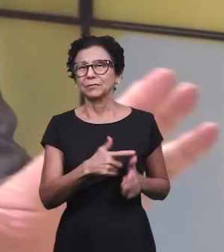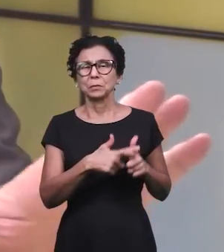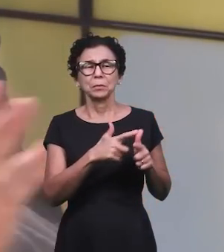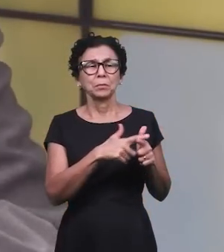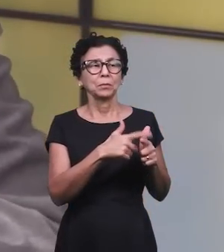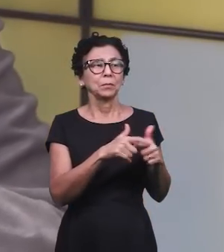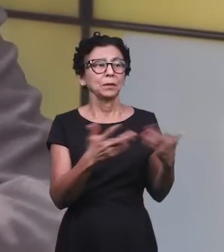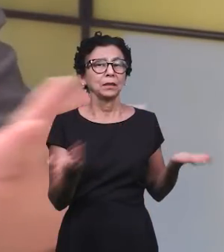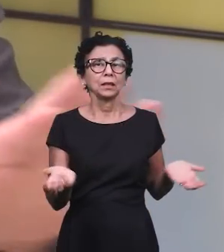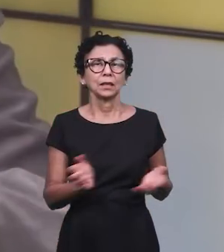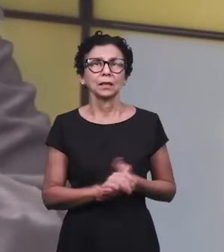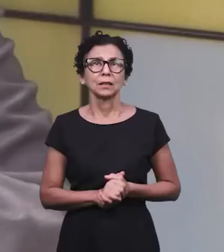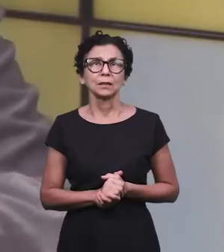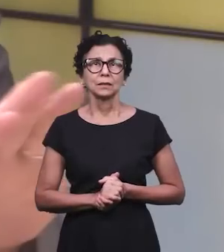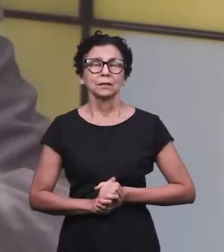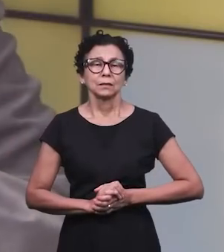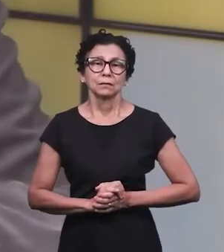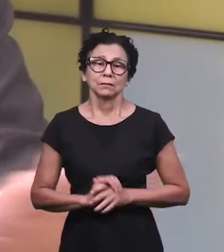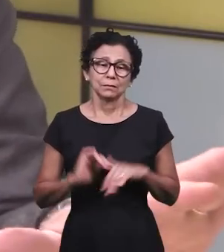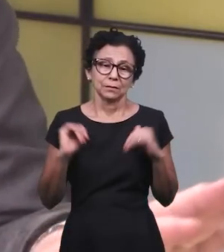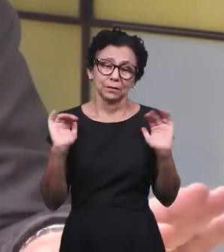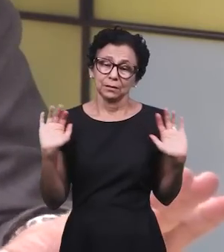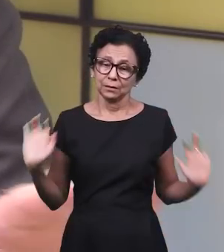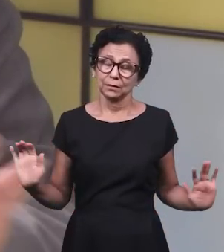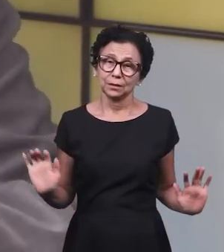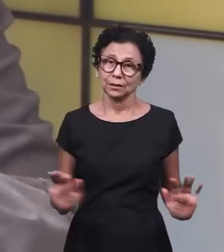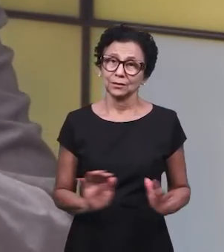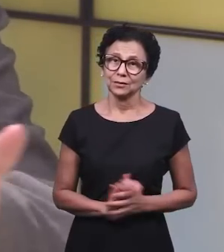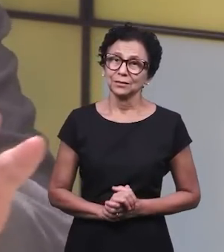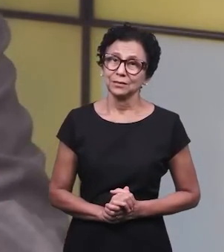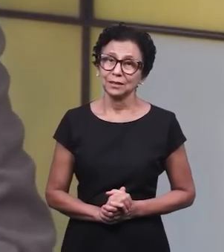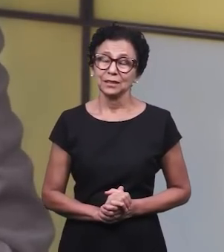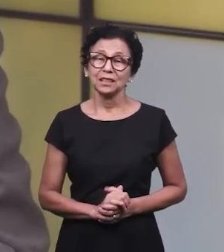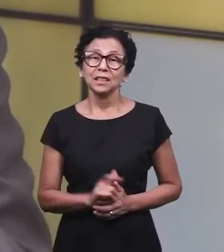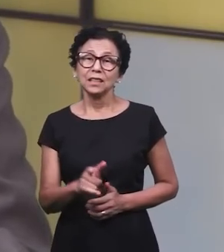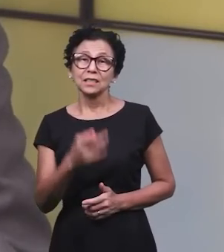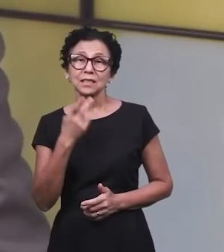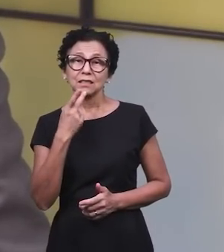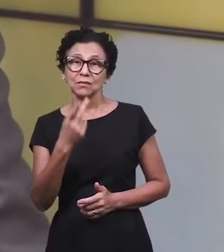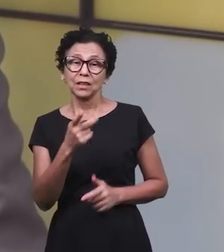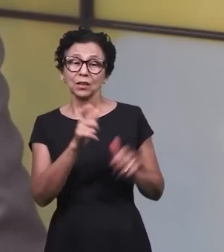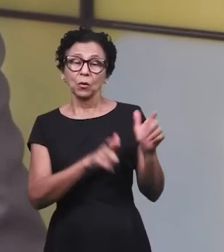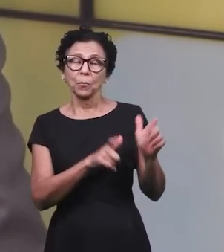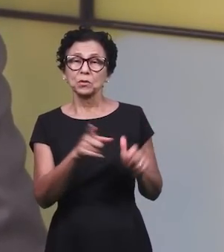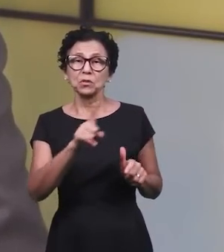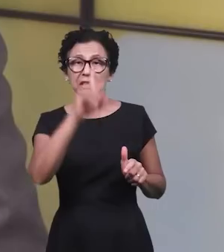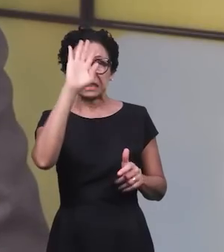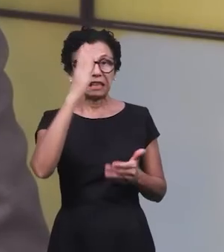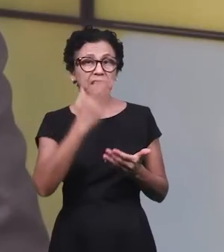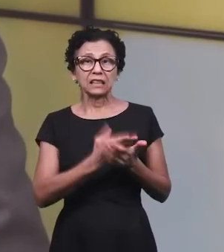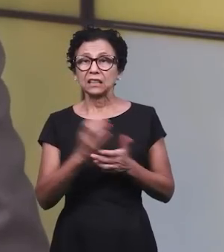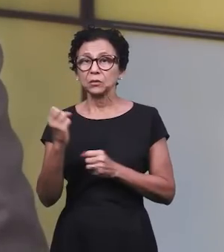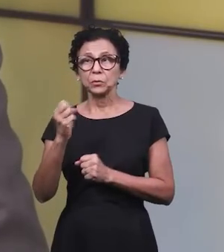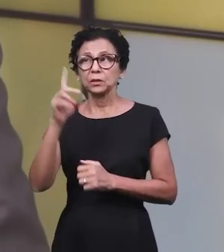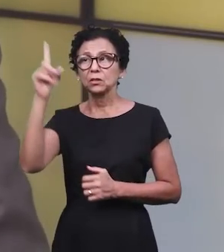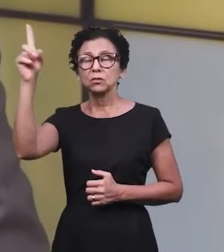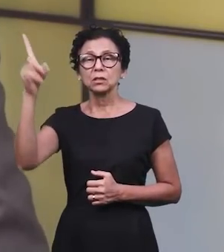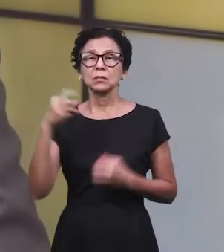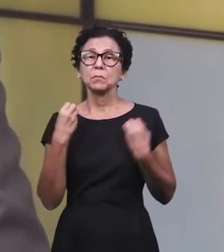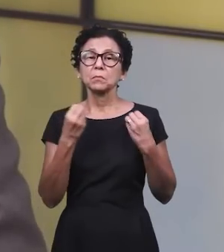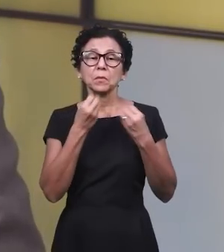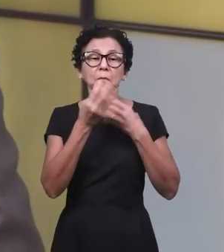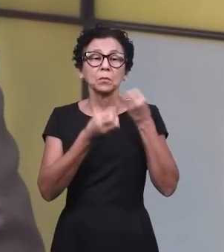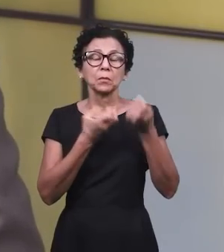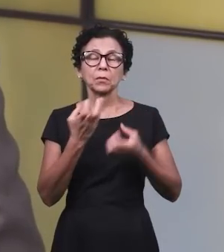incrédulos para fora. Ó. Dá licença. Mas o negócio aqui é espiritual, né? Importante. Então é importante